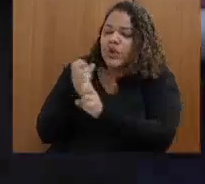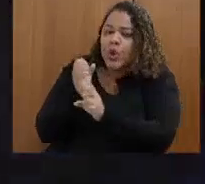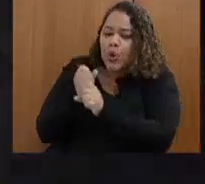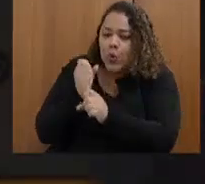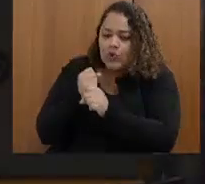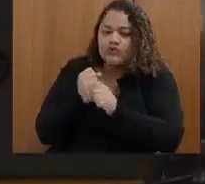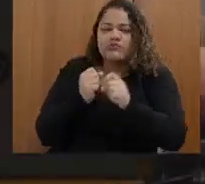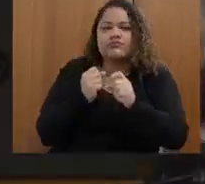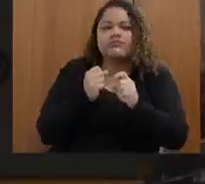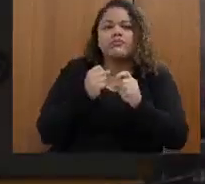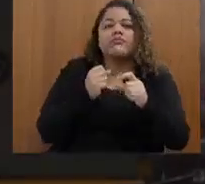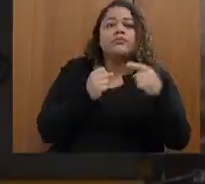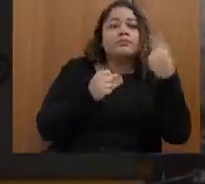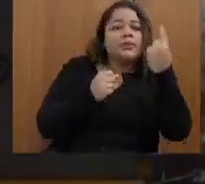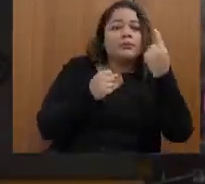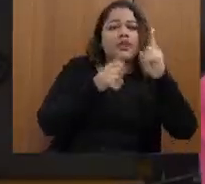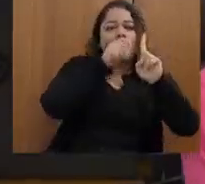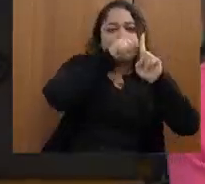2023